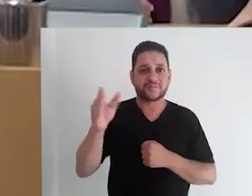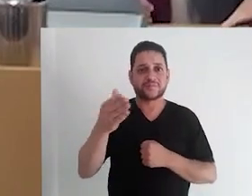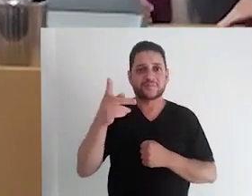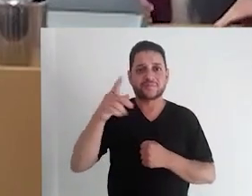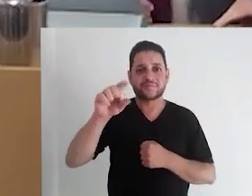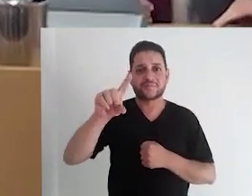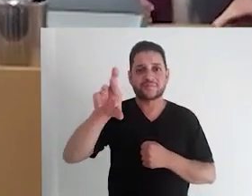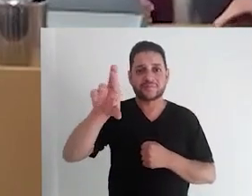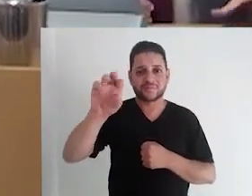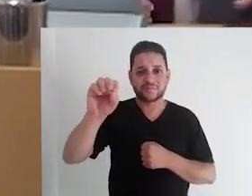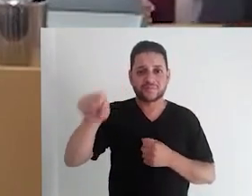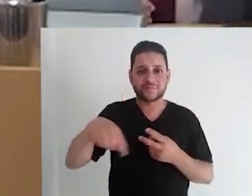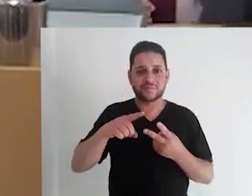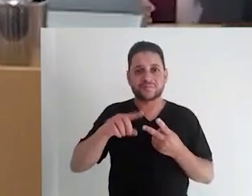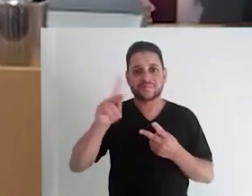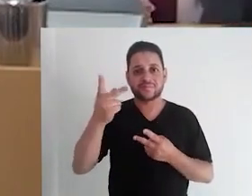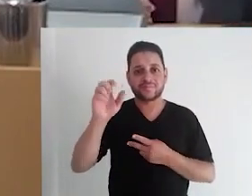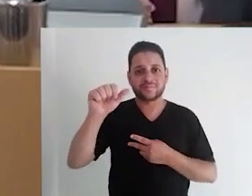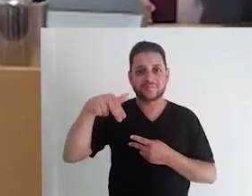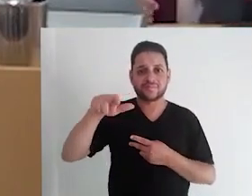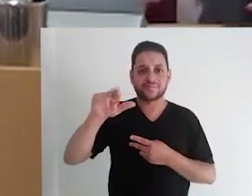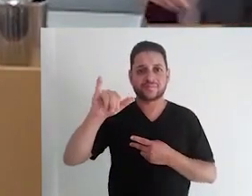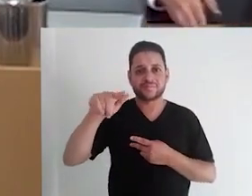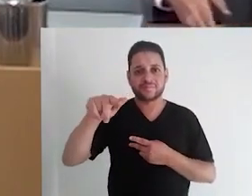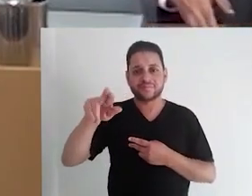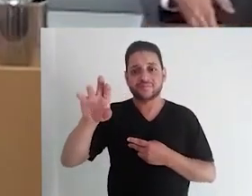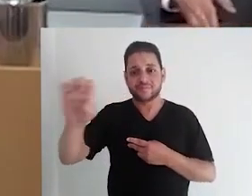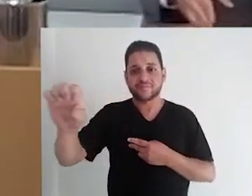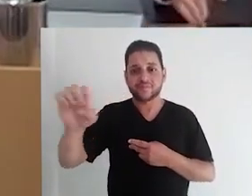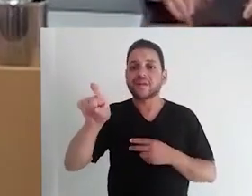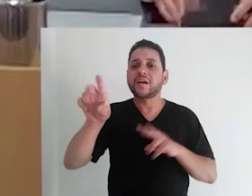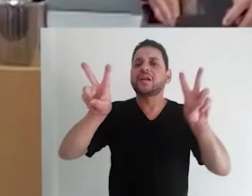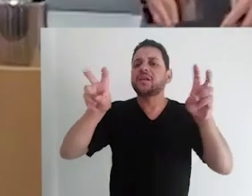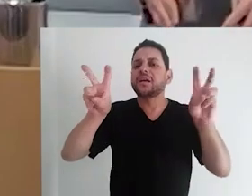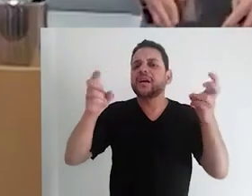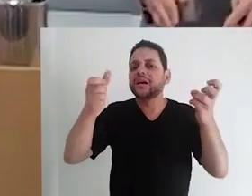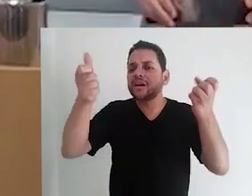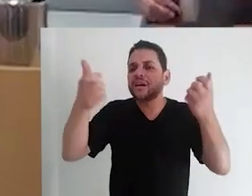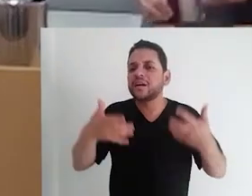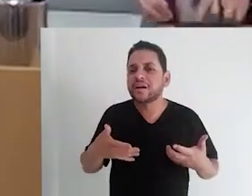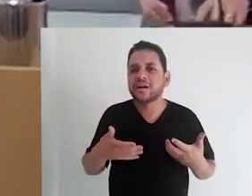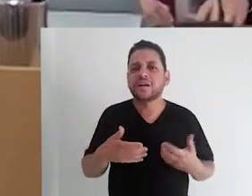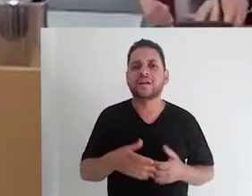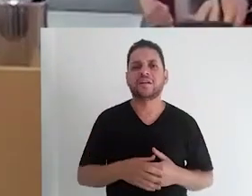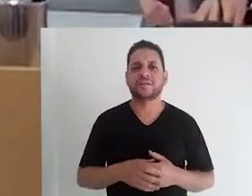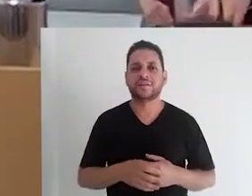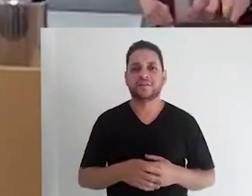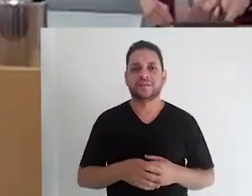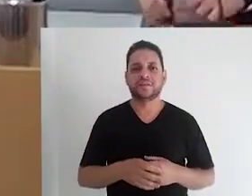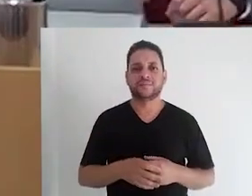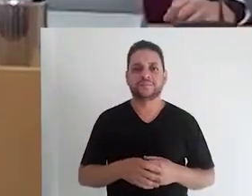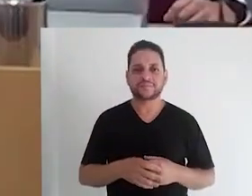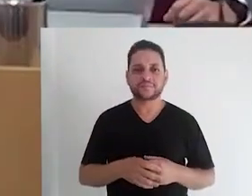Henrique começa. Vai falar sobre isso.